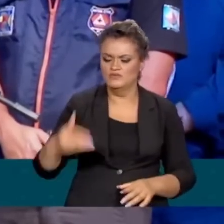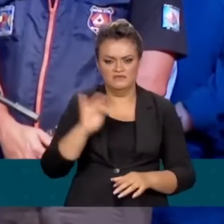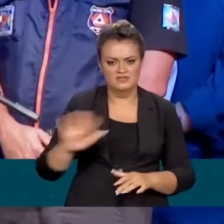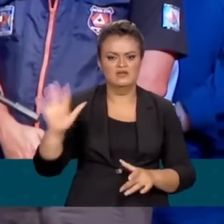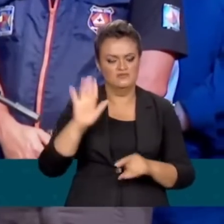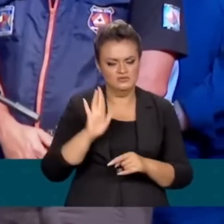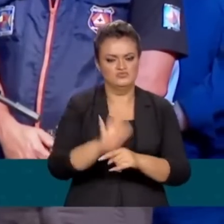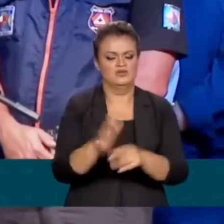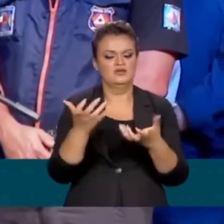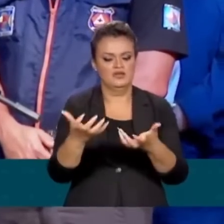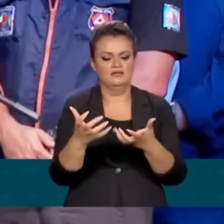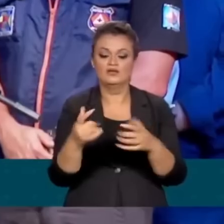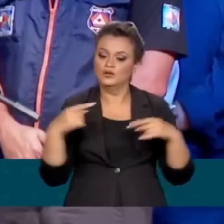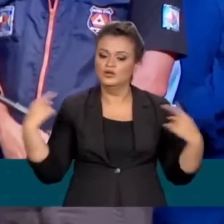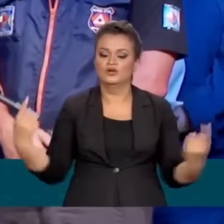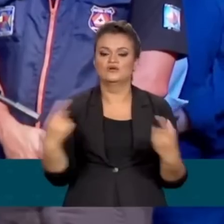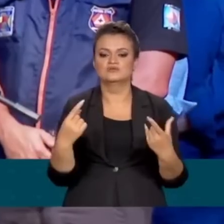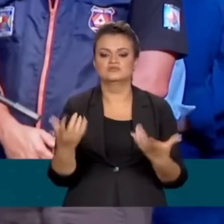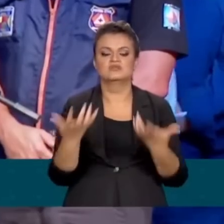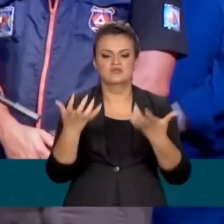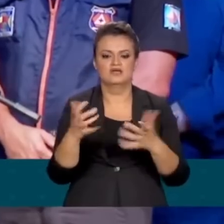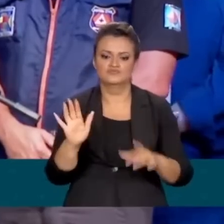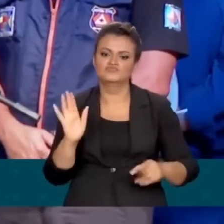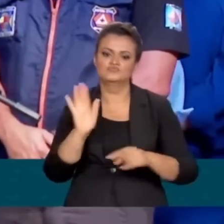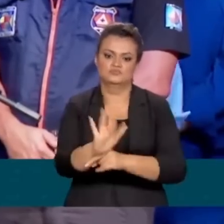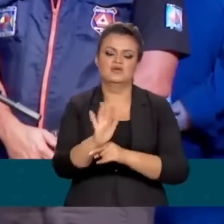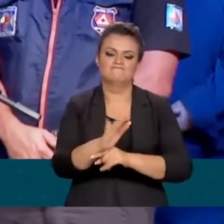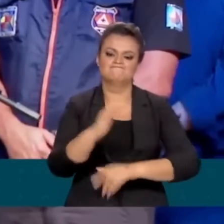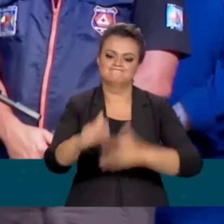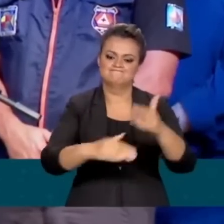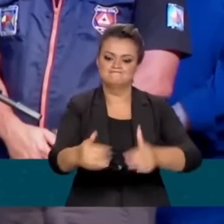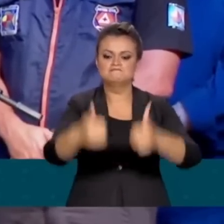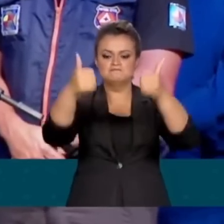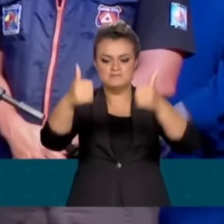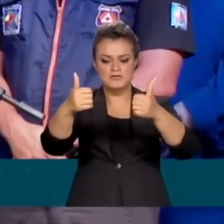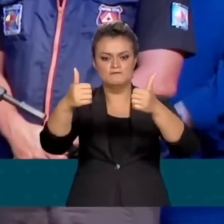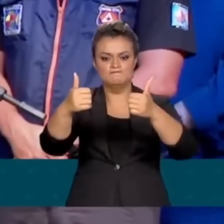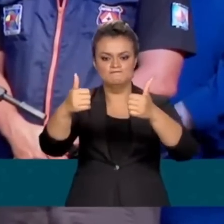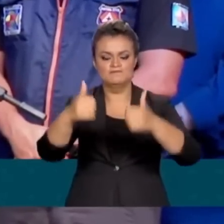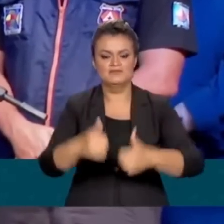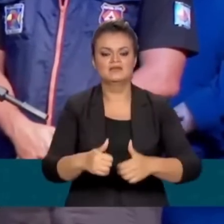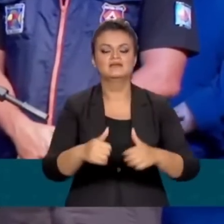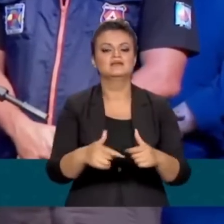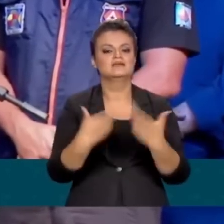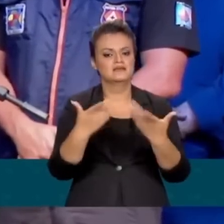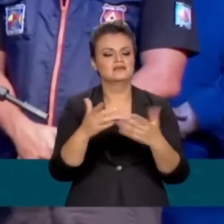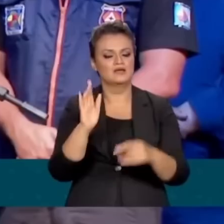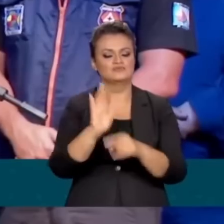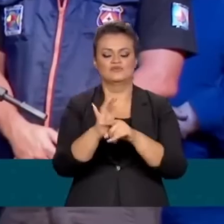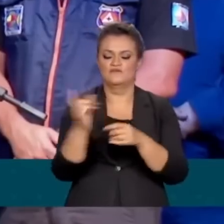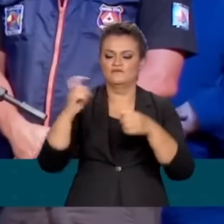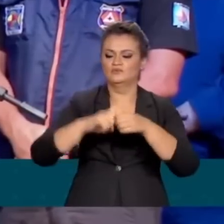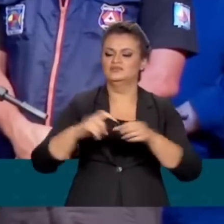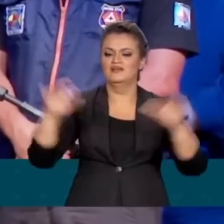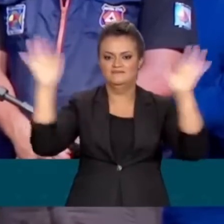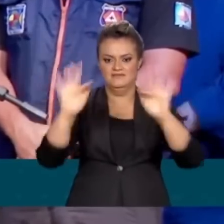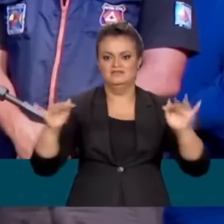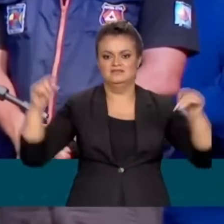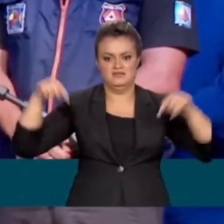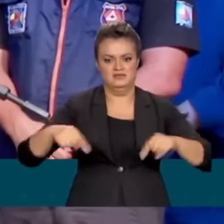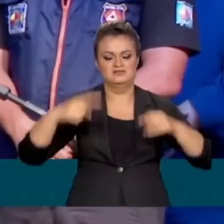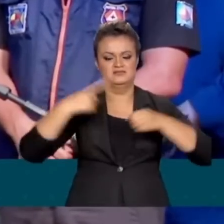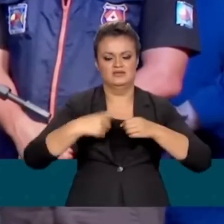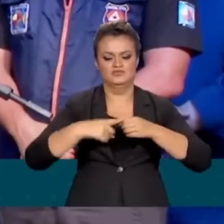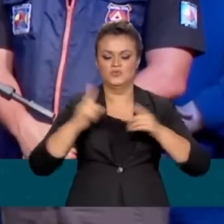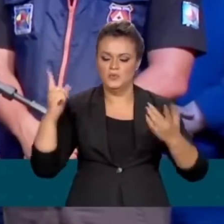porque nós queremos ajudar a recuperar essa cidade e fazê-la voltar a ser feliz é